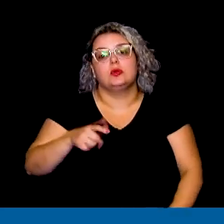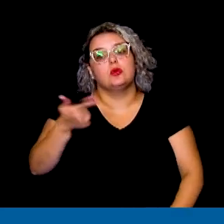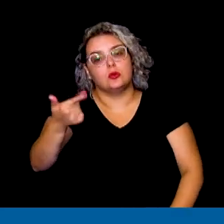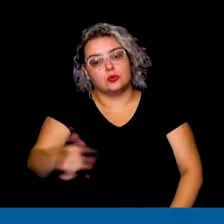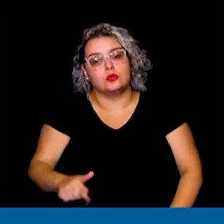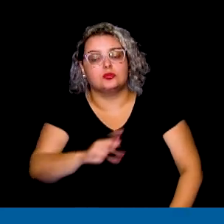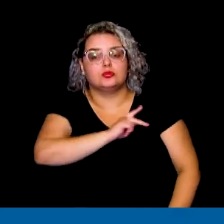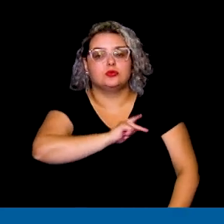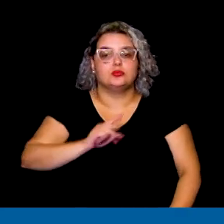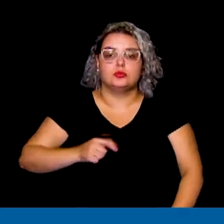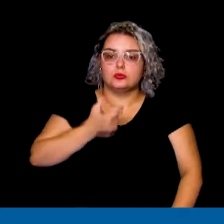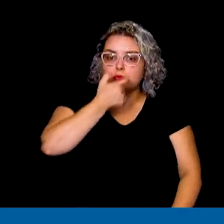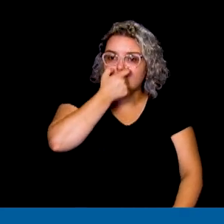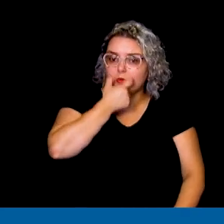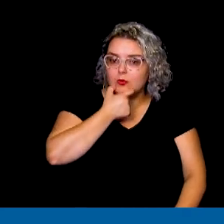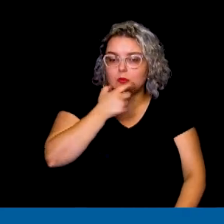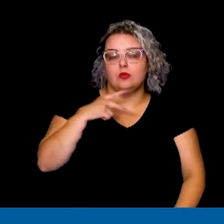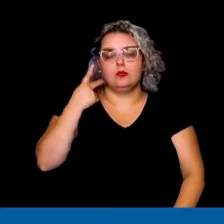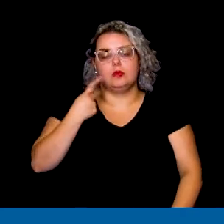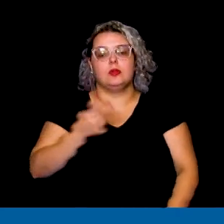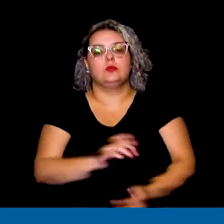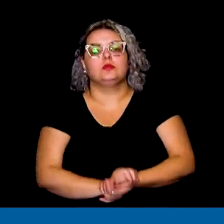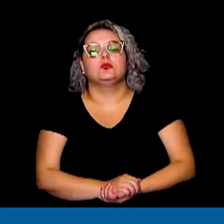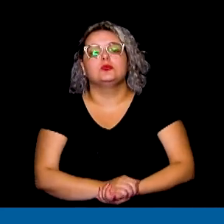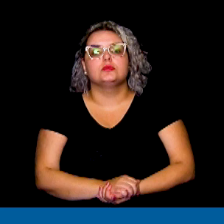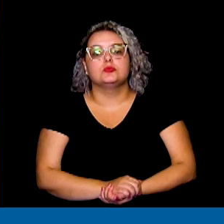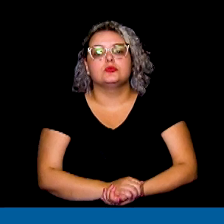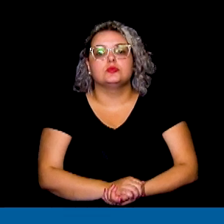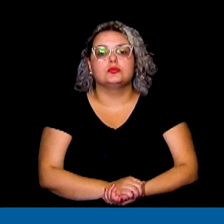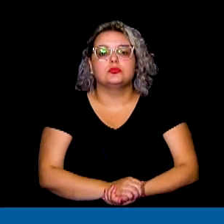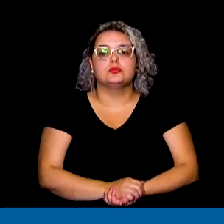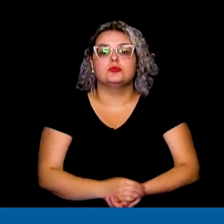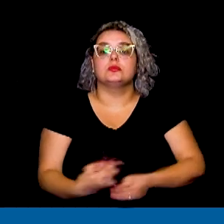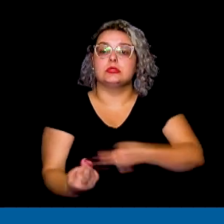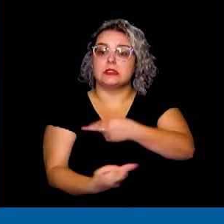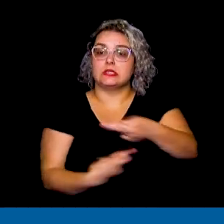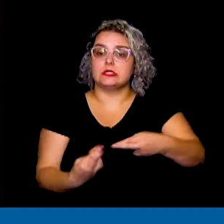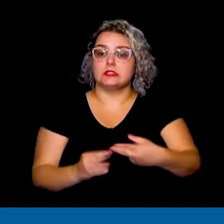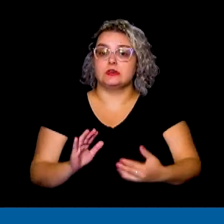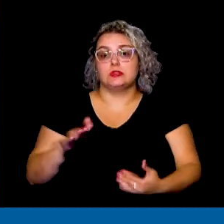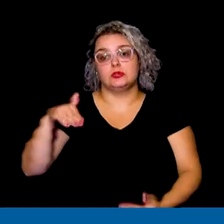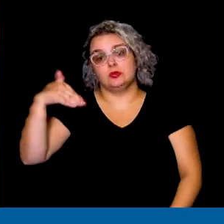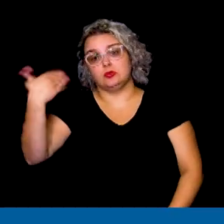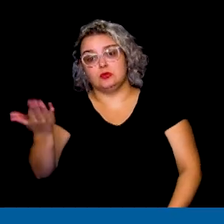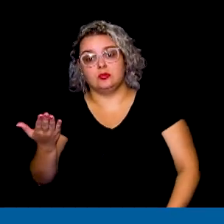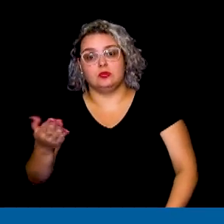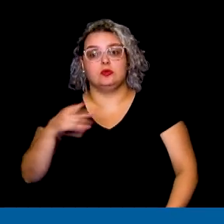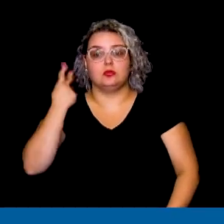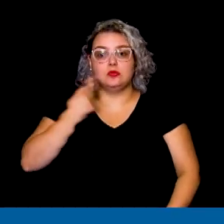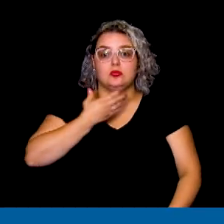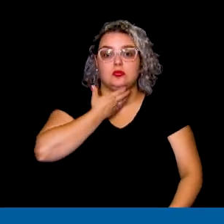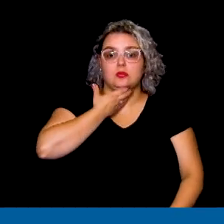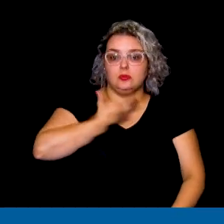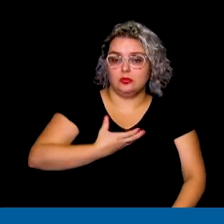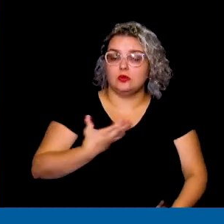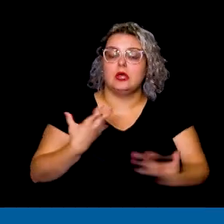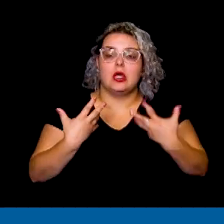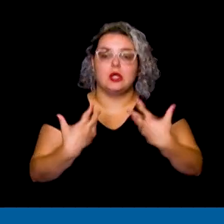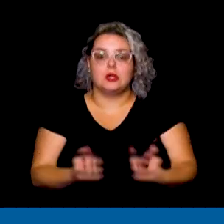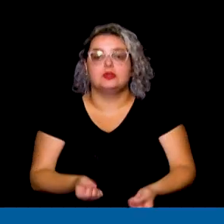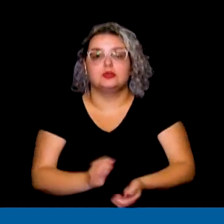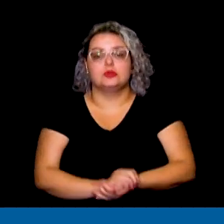ou mobilidade reduzida quem mantém-se na presidência é o vereador marrom Cunha das relações internacionais